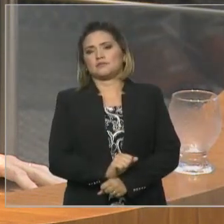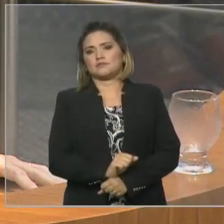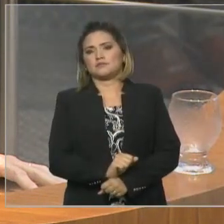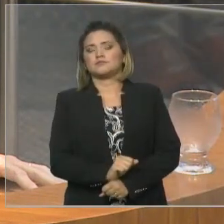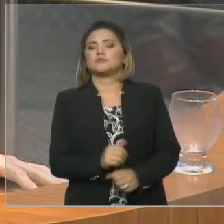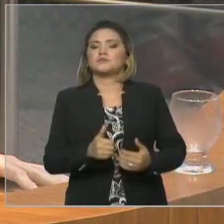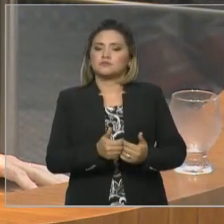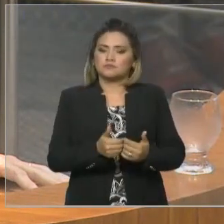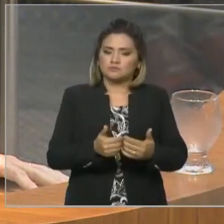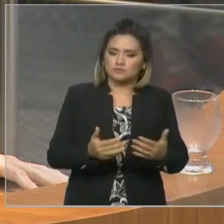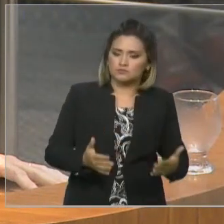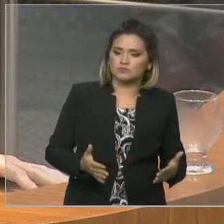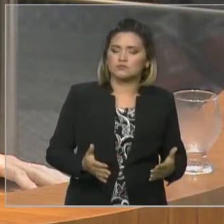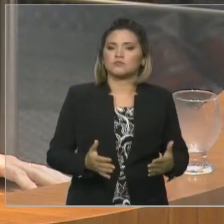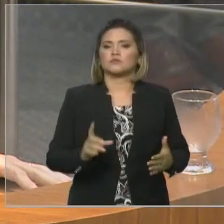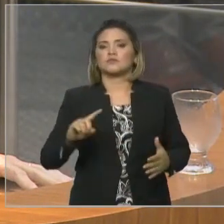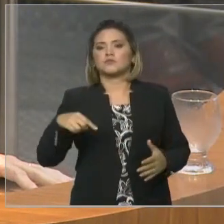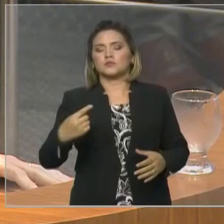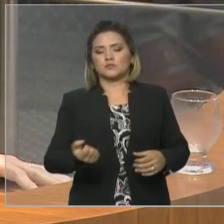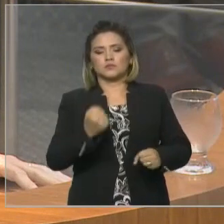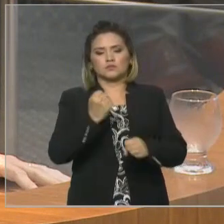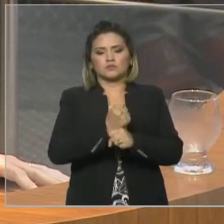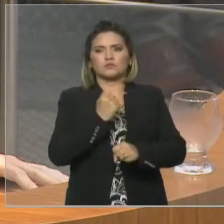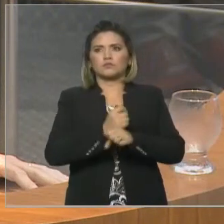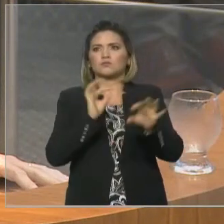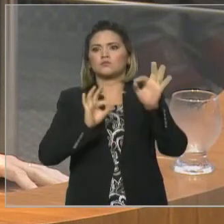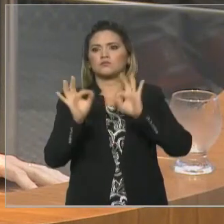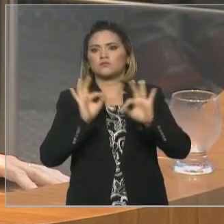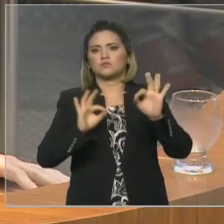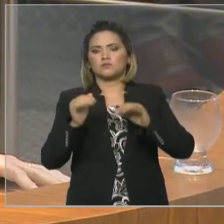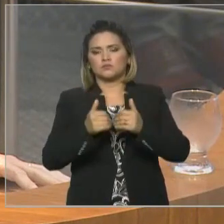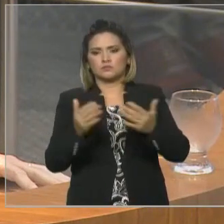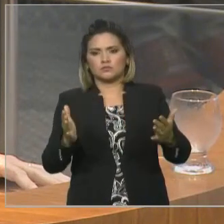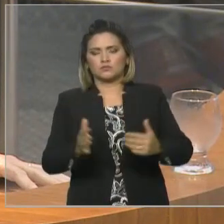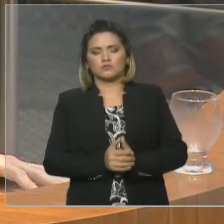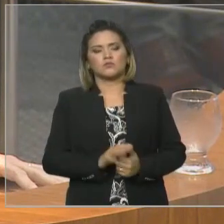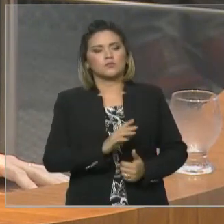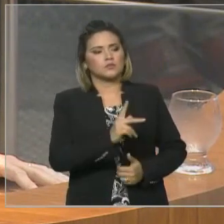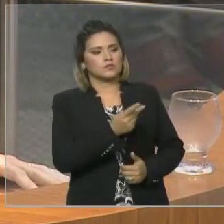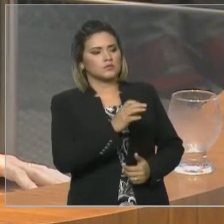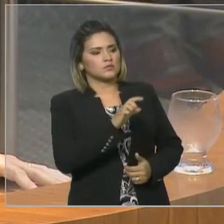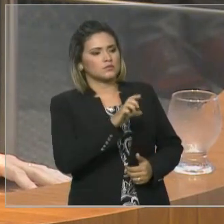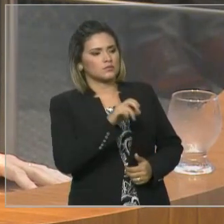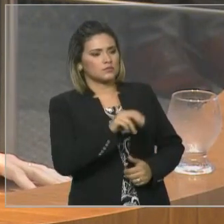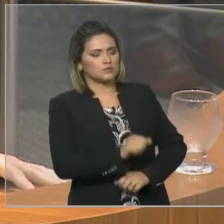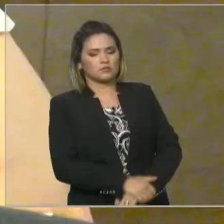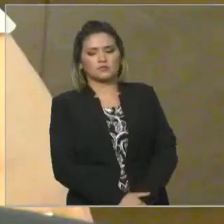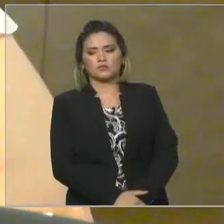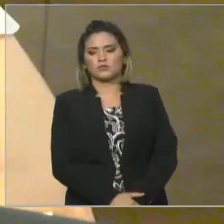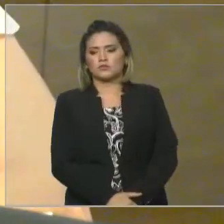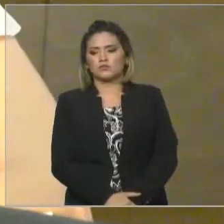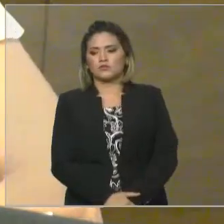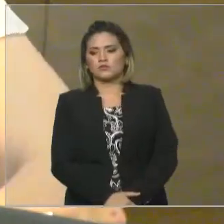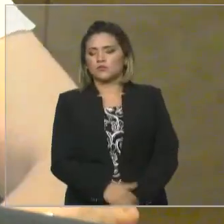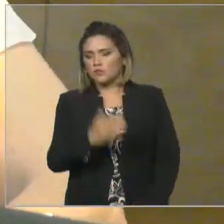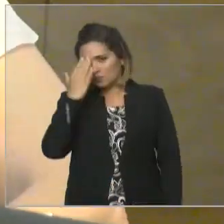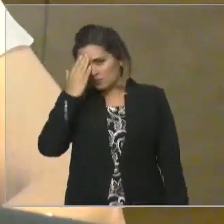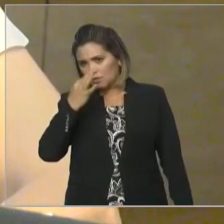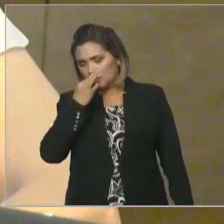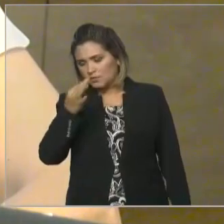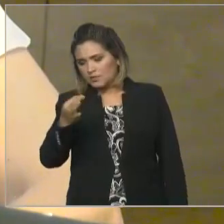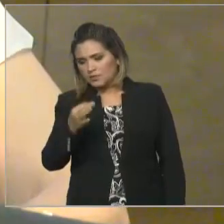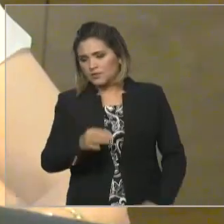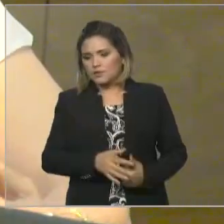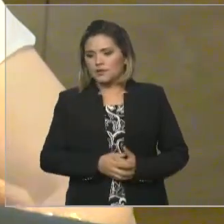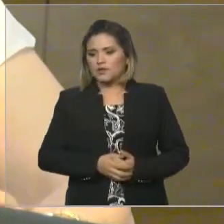será reaberto após a conclusão da reforma. Doutora Helena do Alibe, por favor. Deputado Rafael, obrigado pela parte.